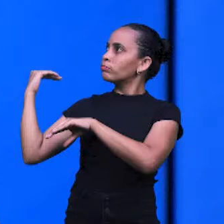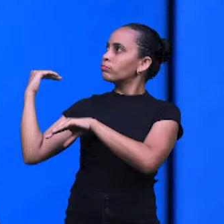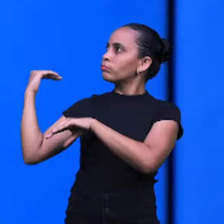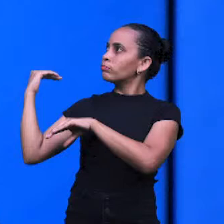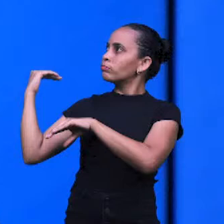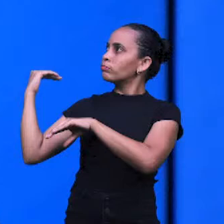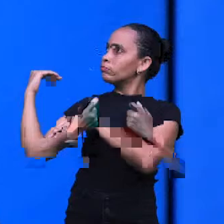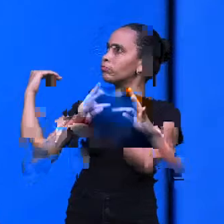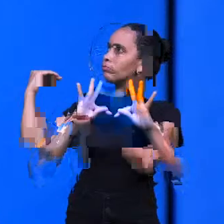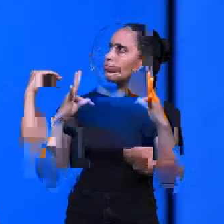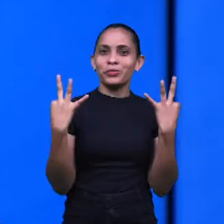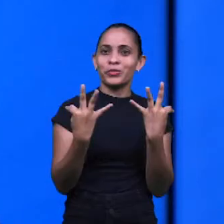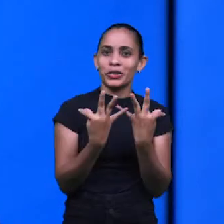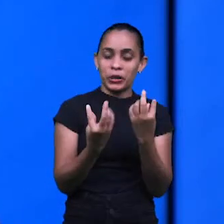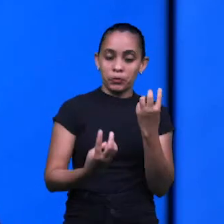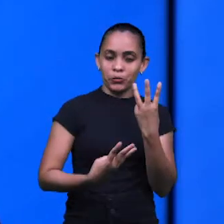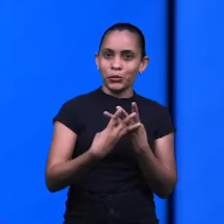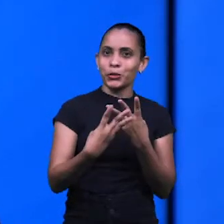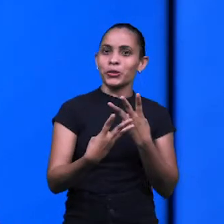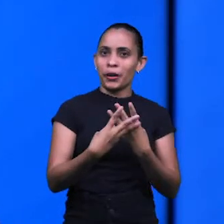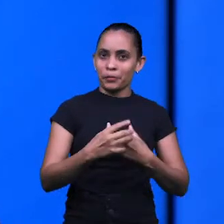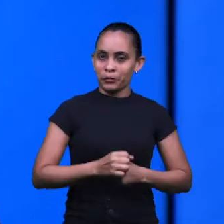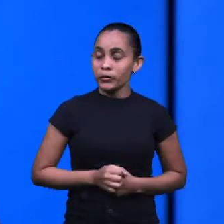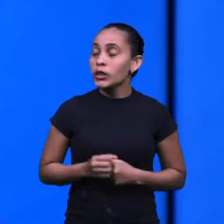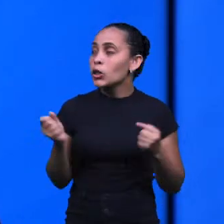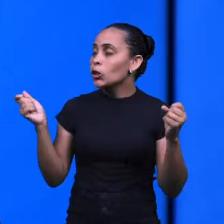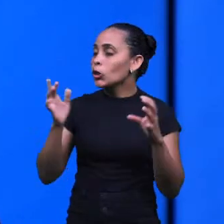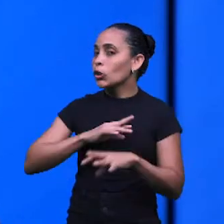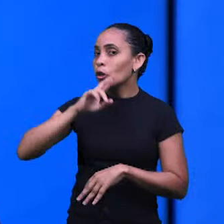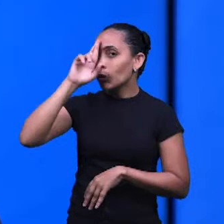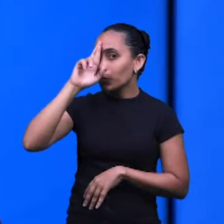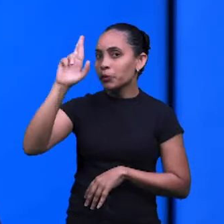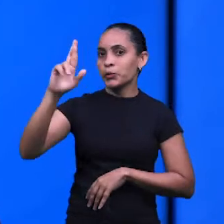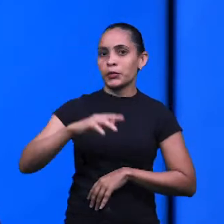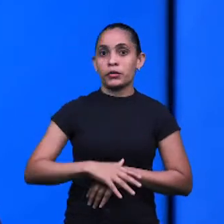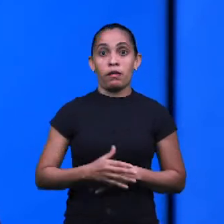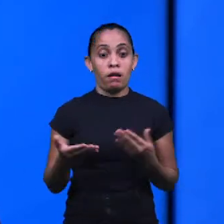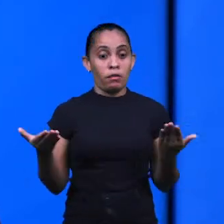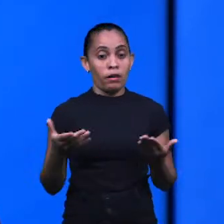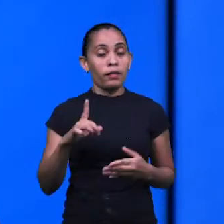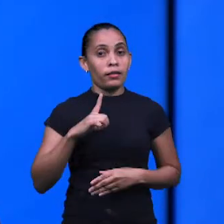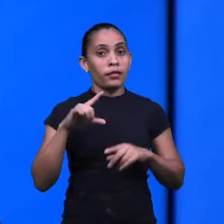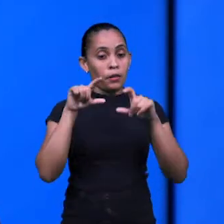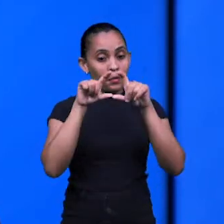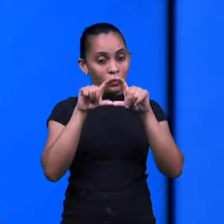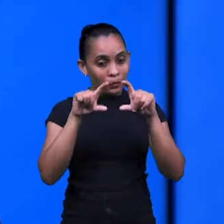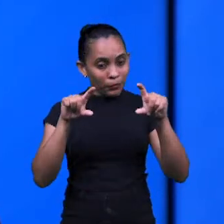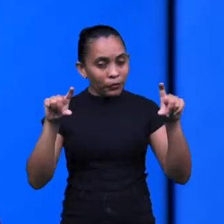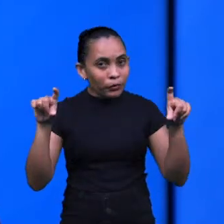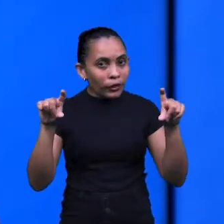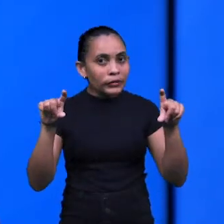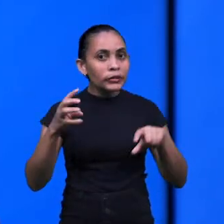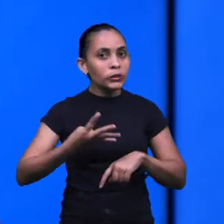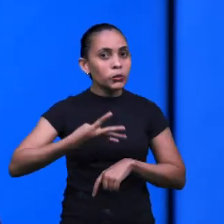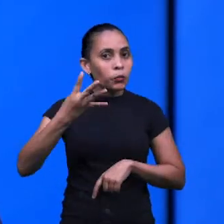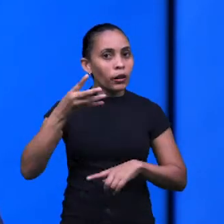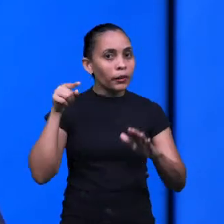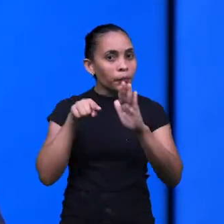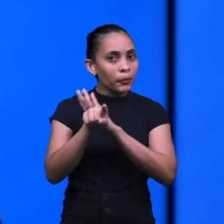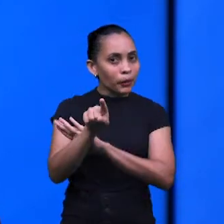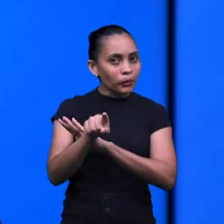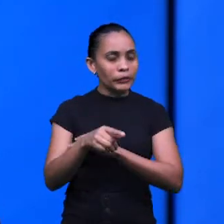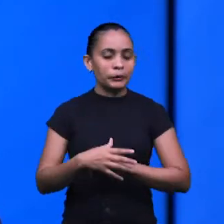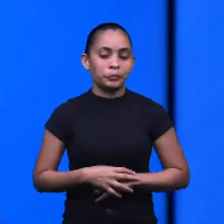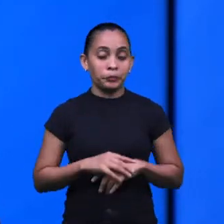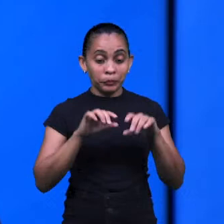Irmã, pela sua resposta muito bem colocada, glória a Jesus. Nós temos ainda uma frase relacionada a esta quarta pergunta,